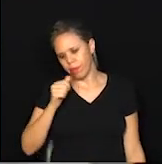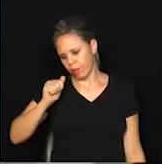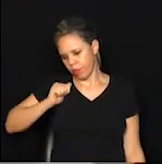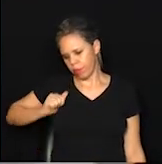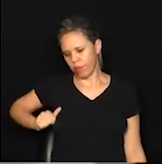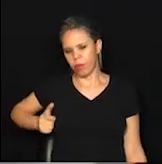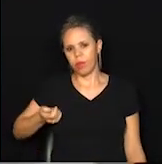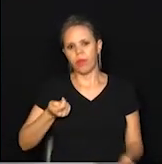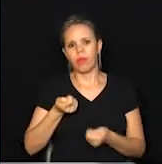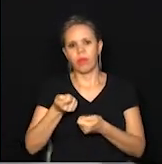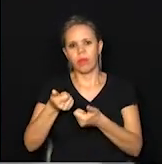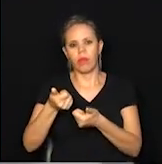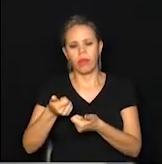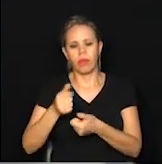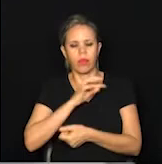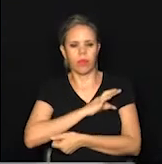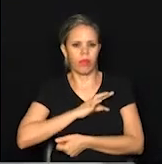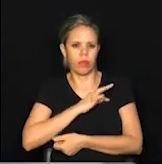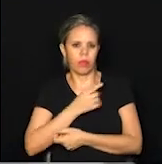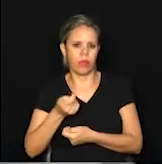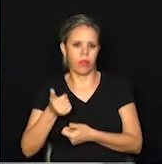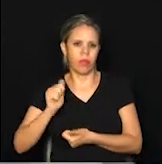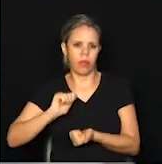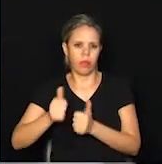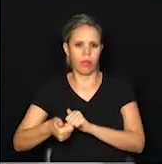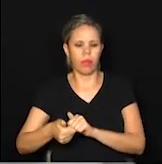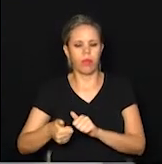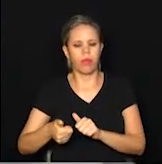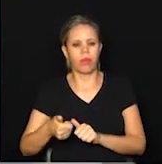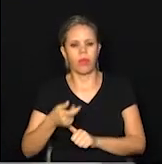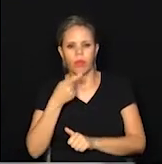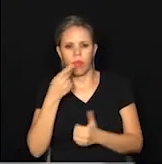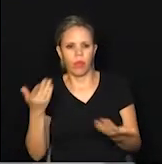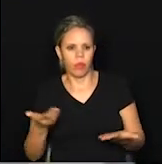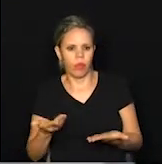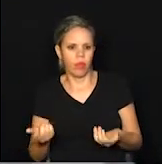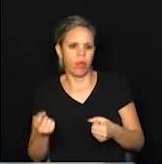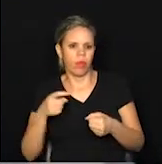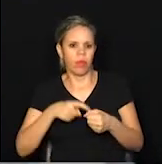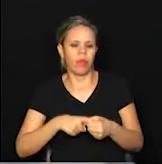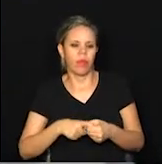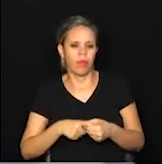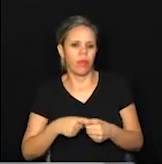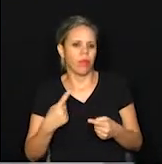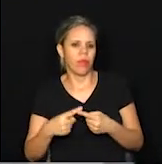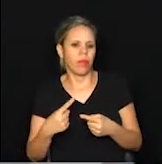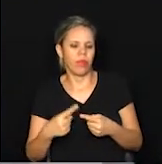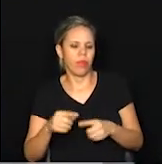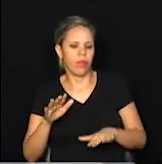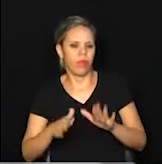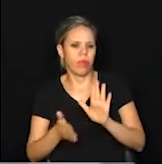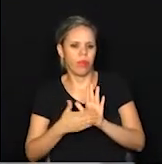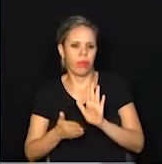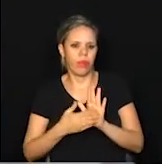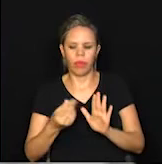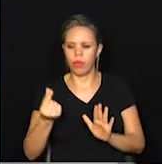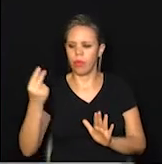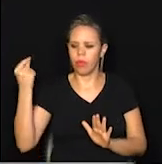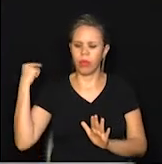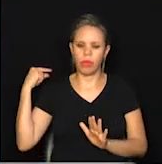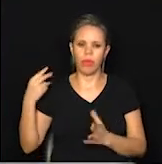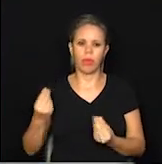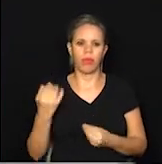Bolsa Técnico, queria que você falasse um pouco sobre isso agora, nessa volta. Por quê? Porque essa é uma proposta antiga e